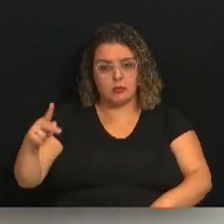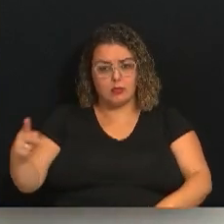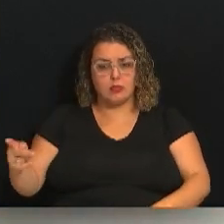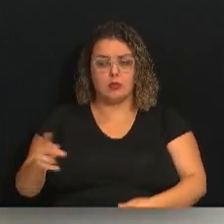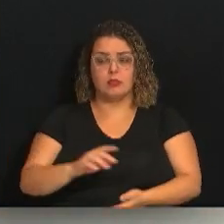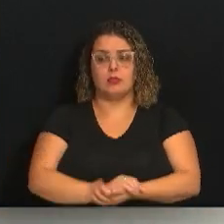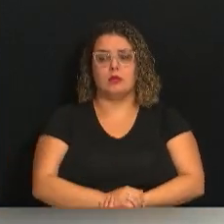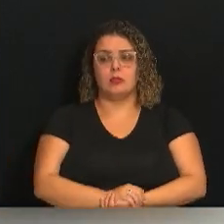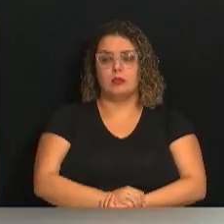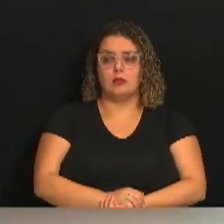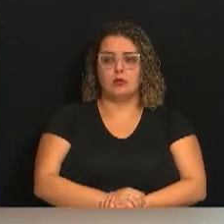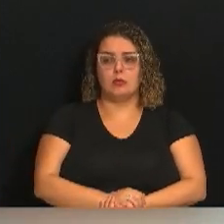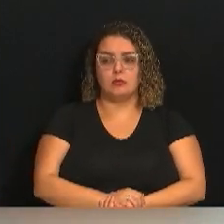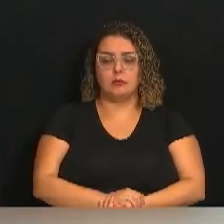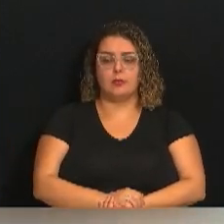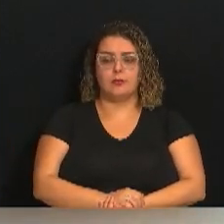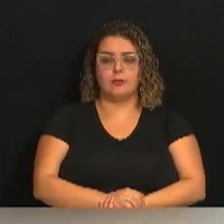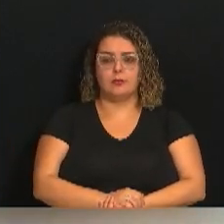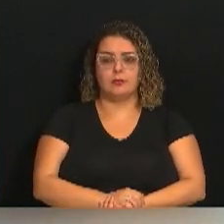me parece